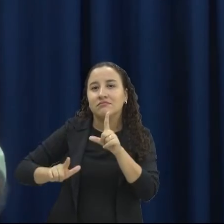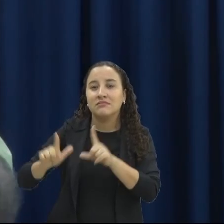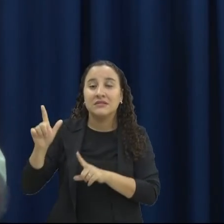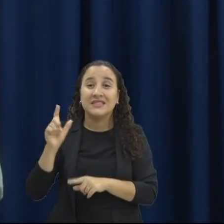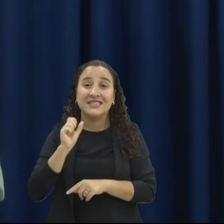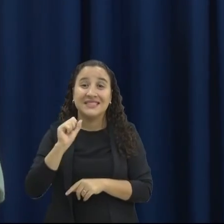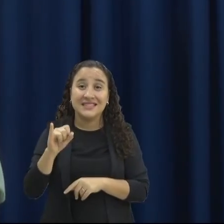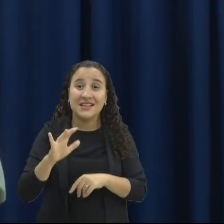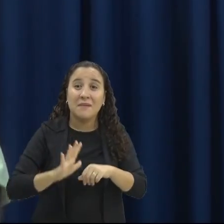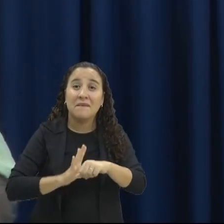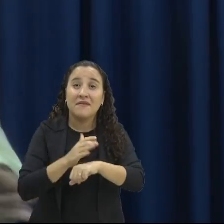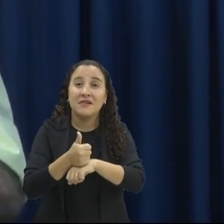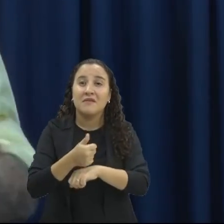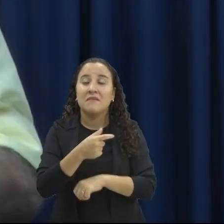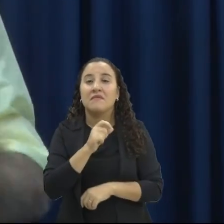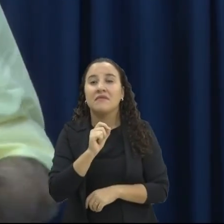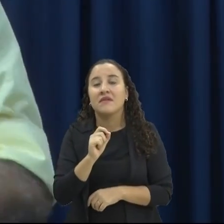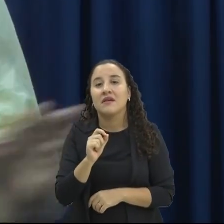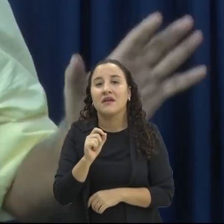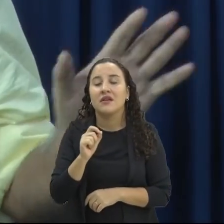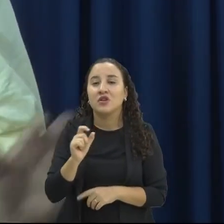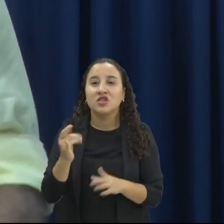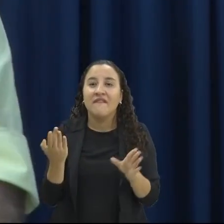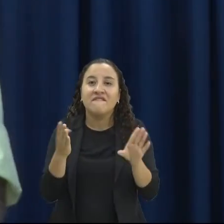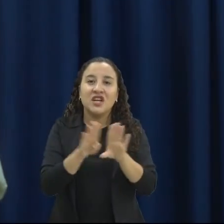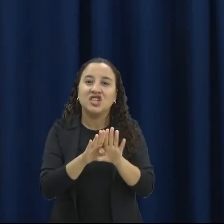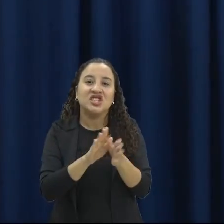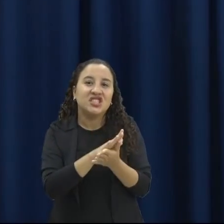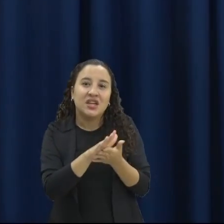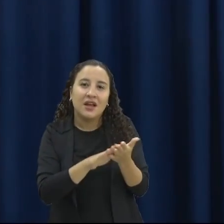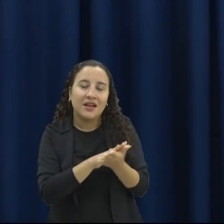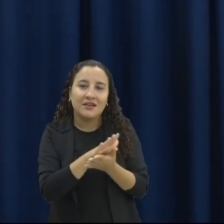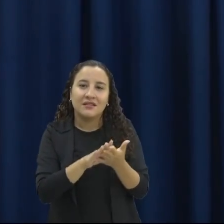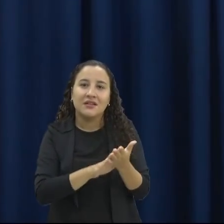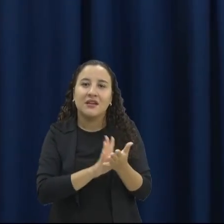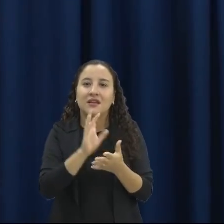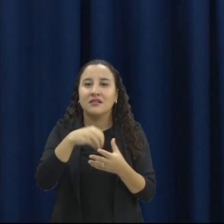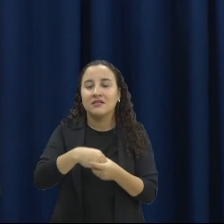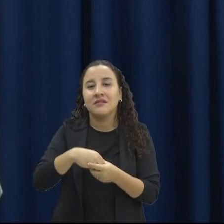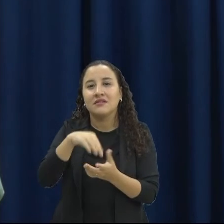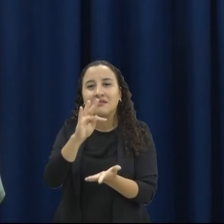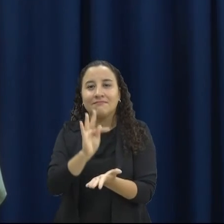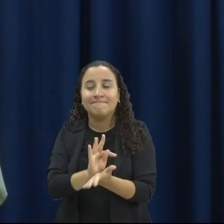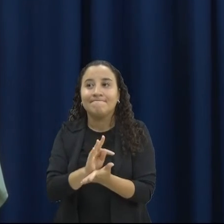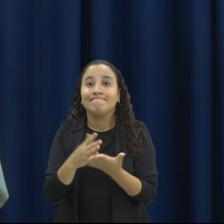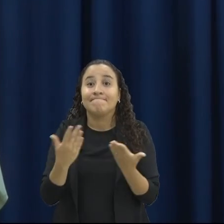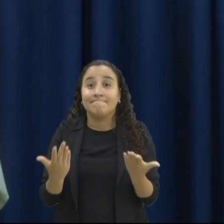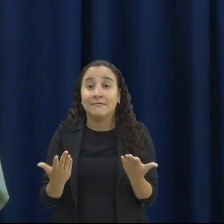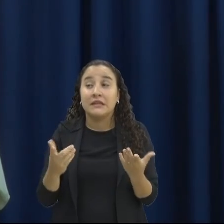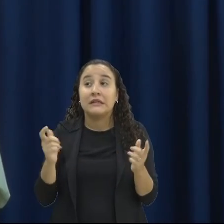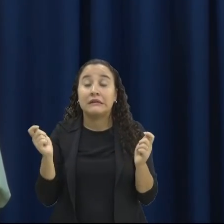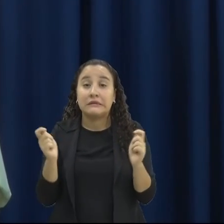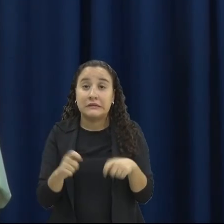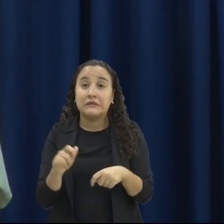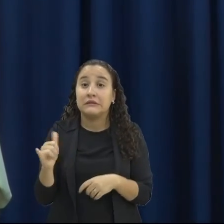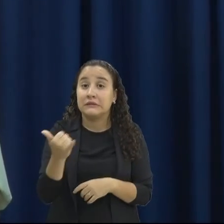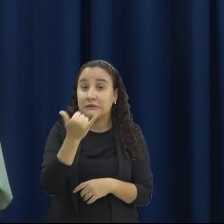ele fosse ele o prefeito, não teria fechado nada, absolutamente nada na cidade de Teresina. Imagine o